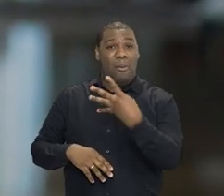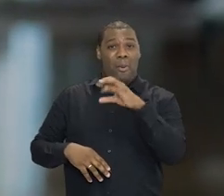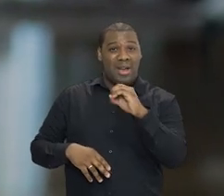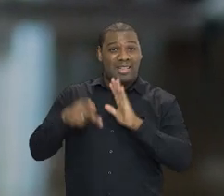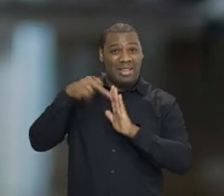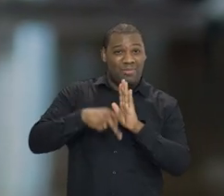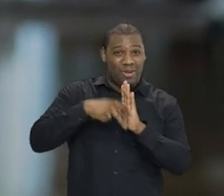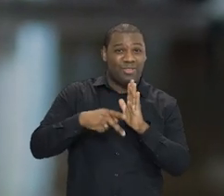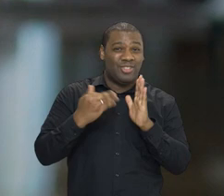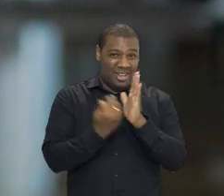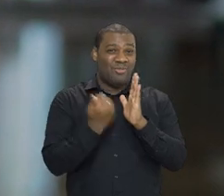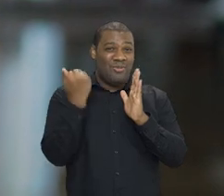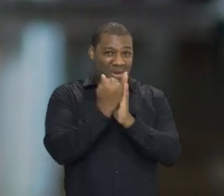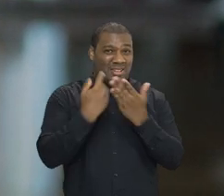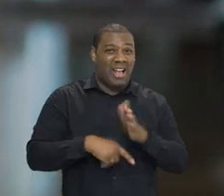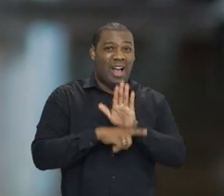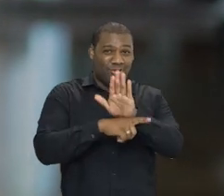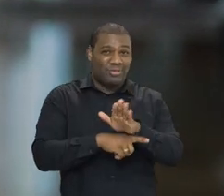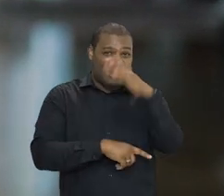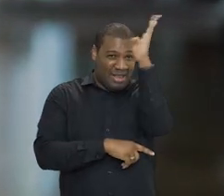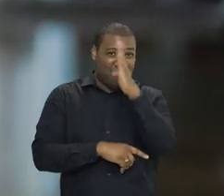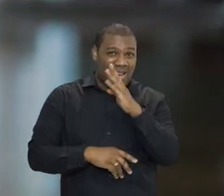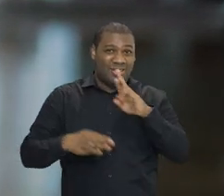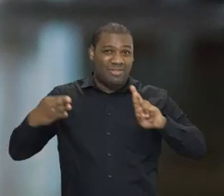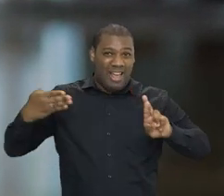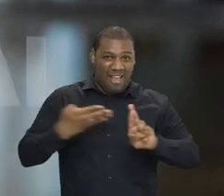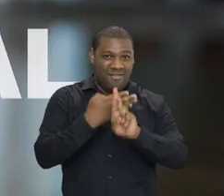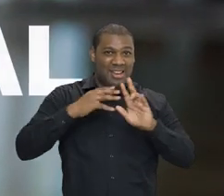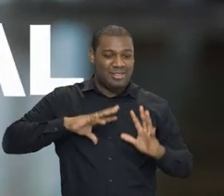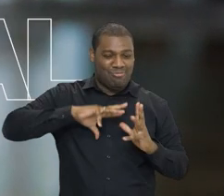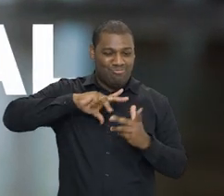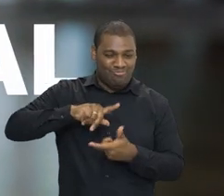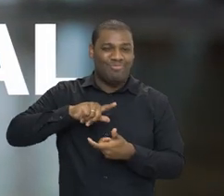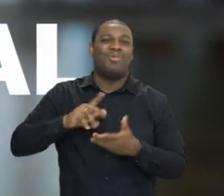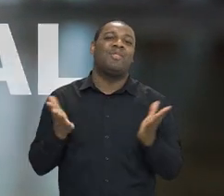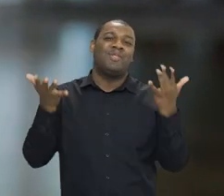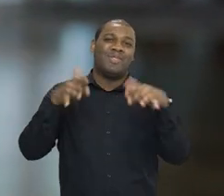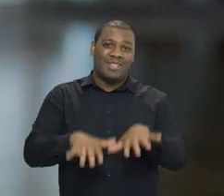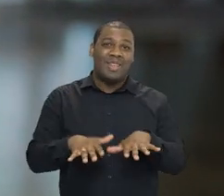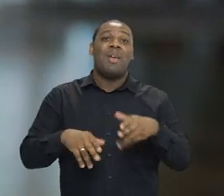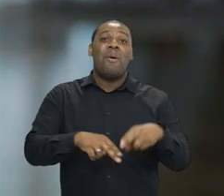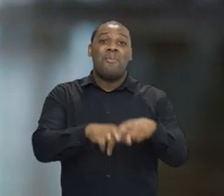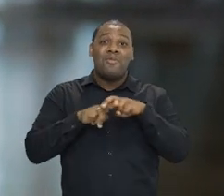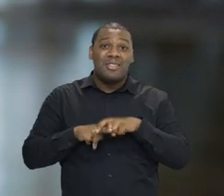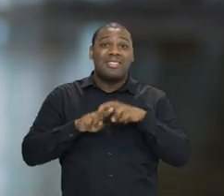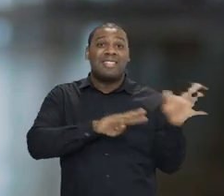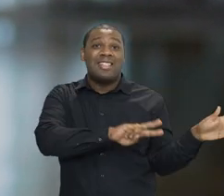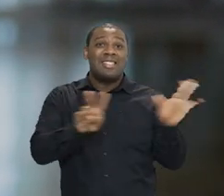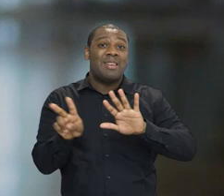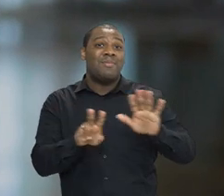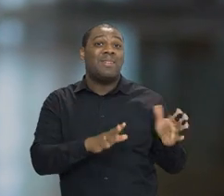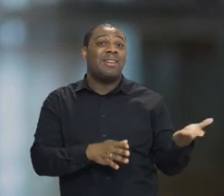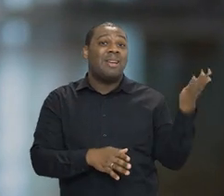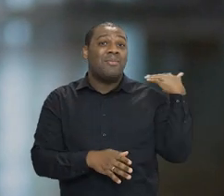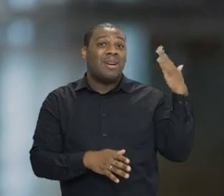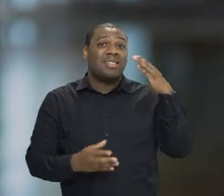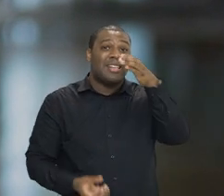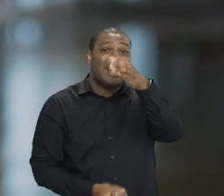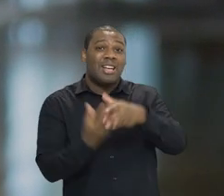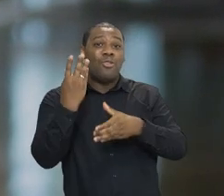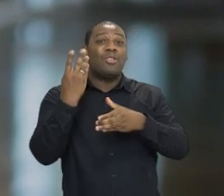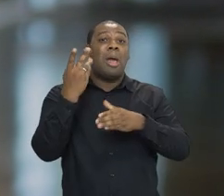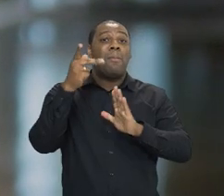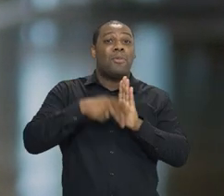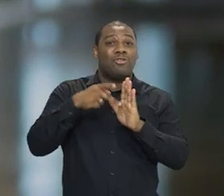de 40 programas que fizeram do Brasil referência mundial em inclusão social. Por isso, lançamos na semana passada o Brasil